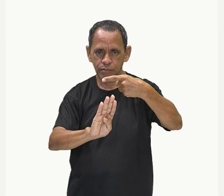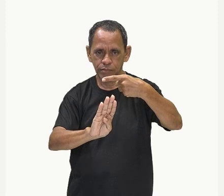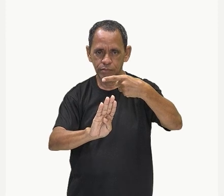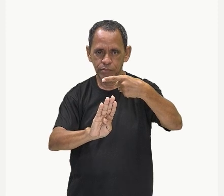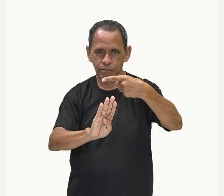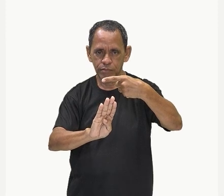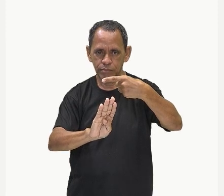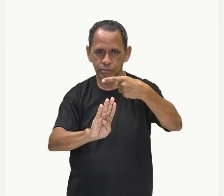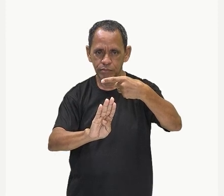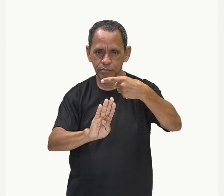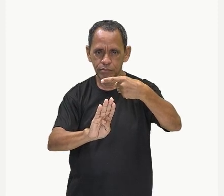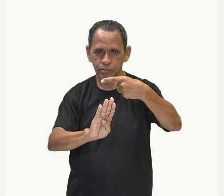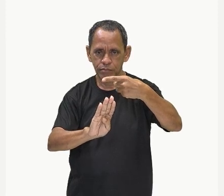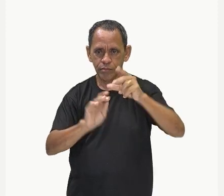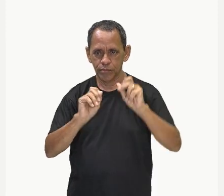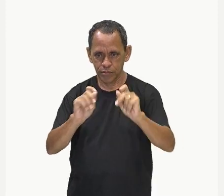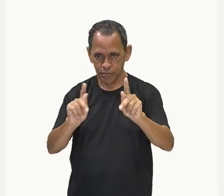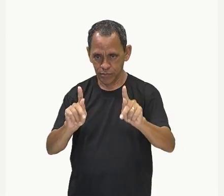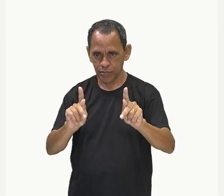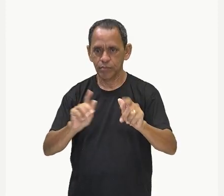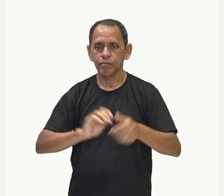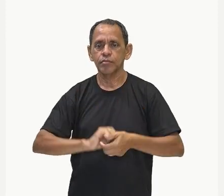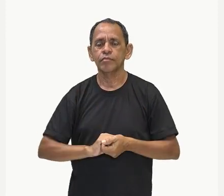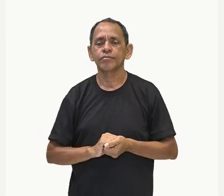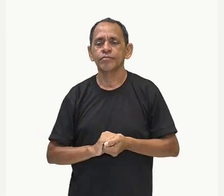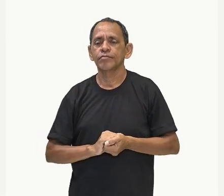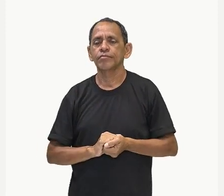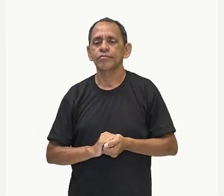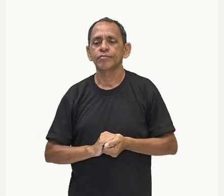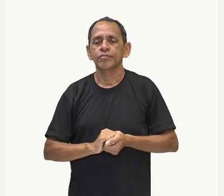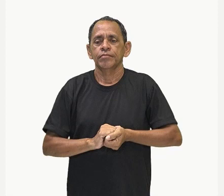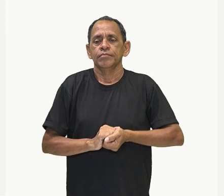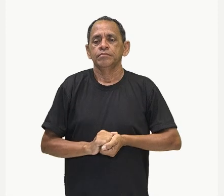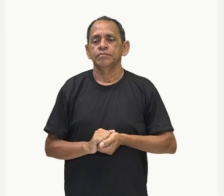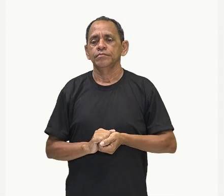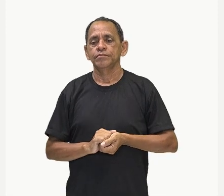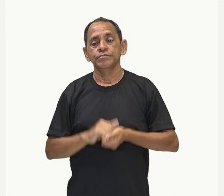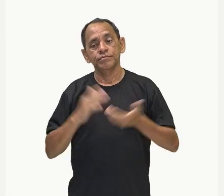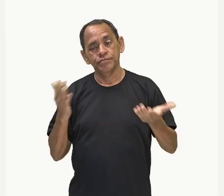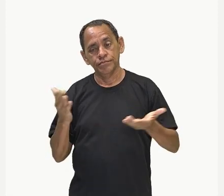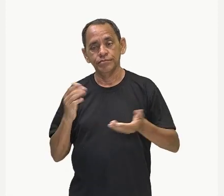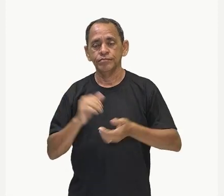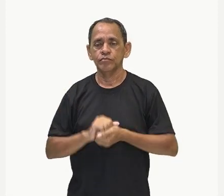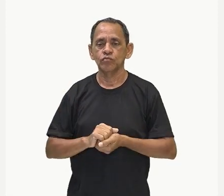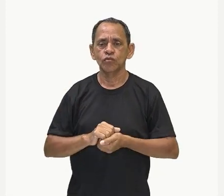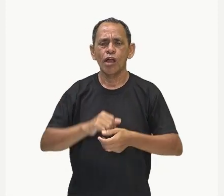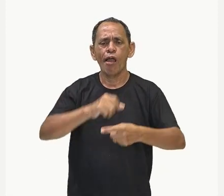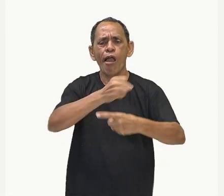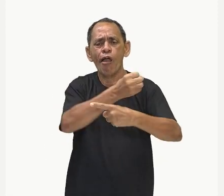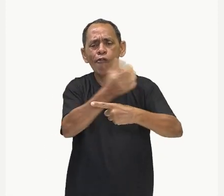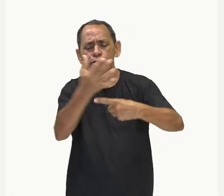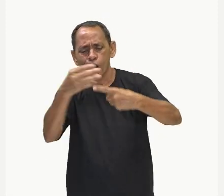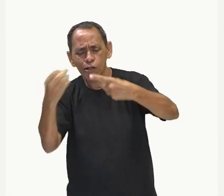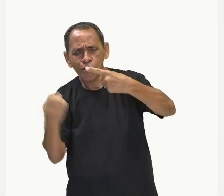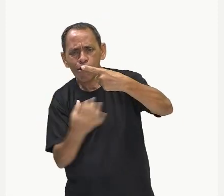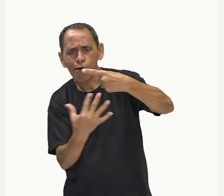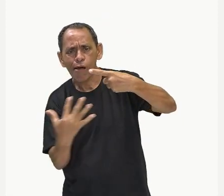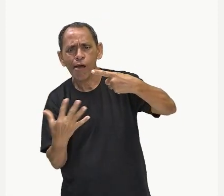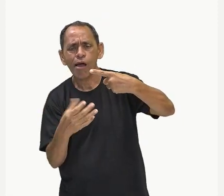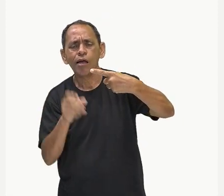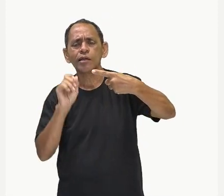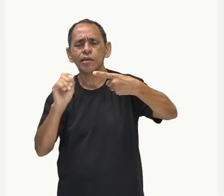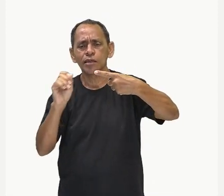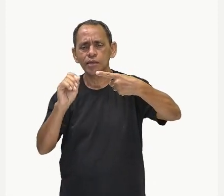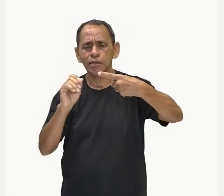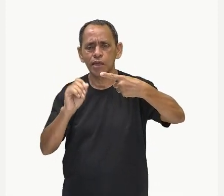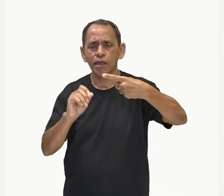o nosso denominador. Tudo bem? E a nossa fração decimal? O que é uma fração decimal? Observe aqui